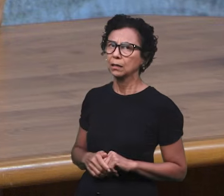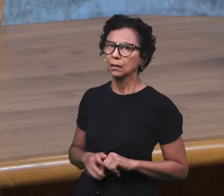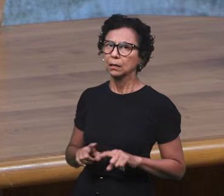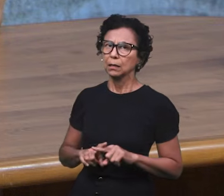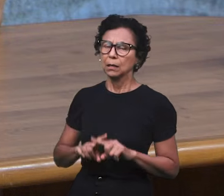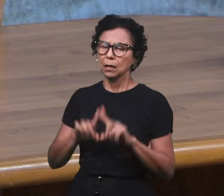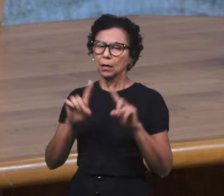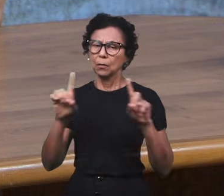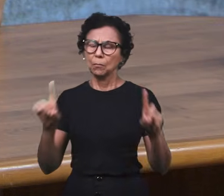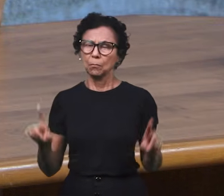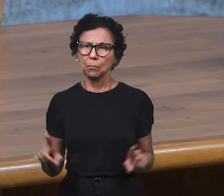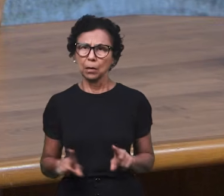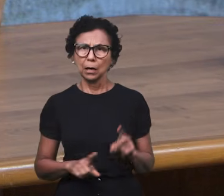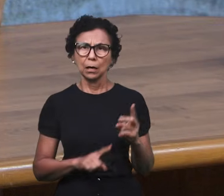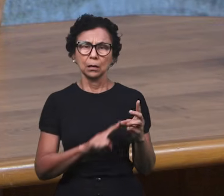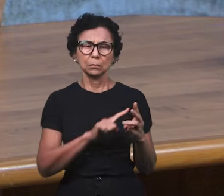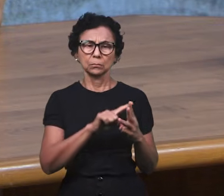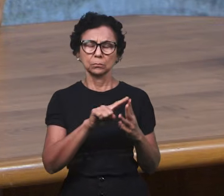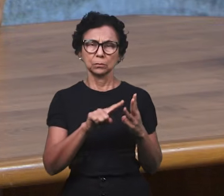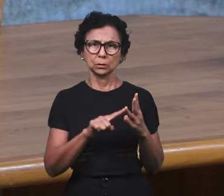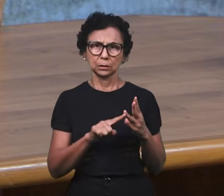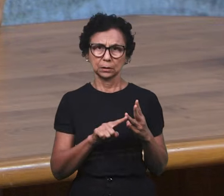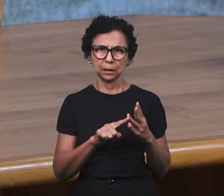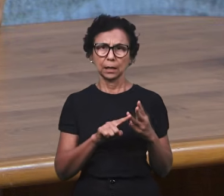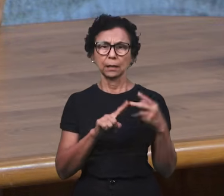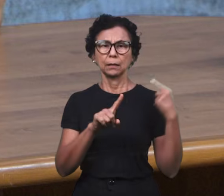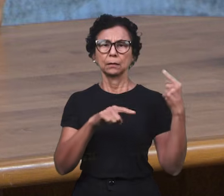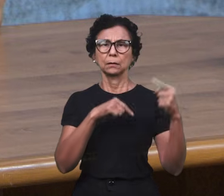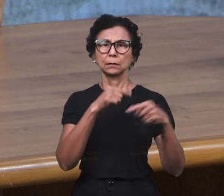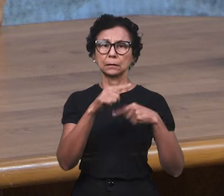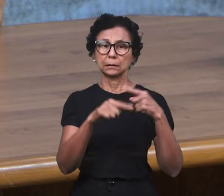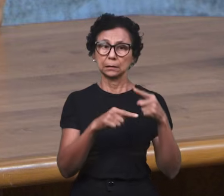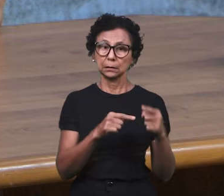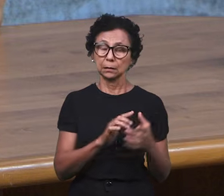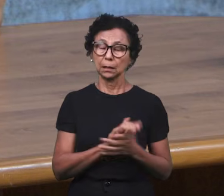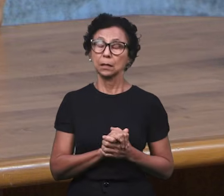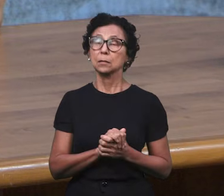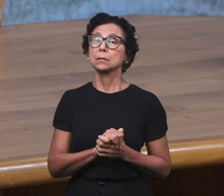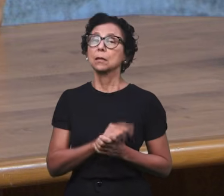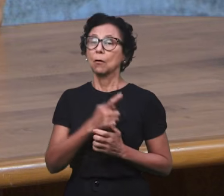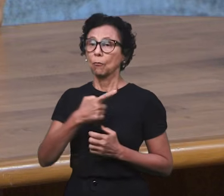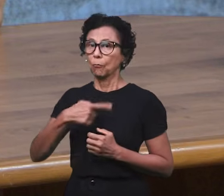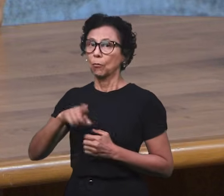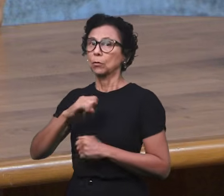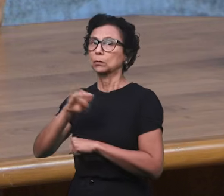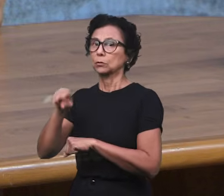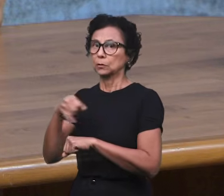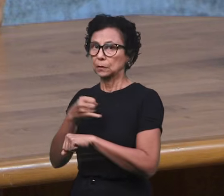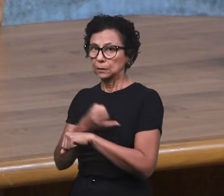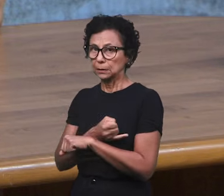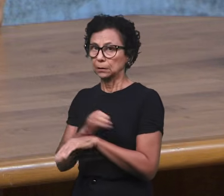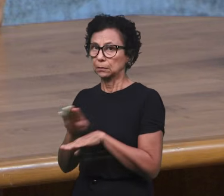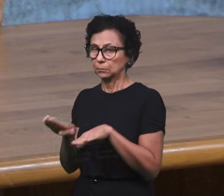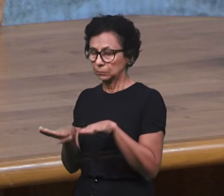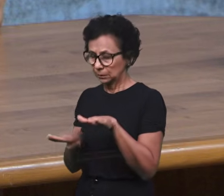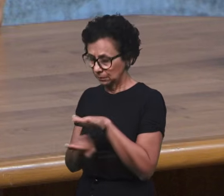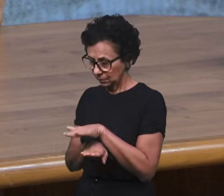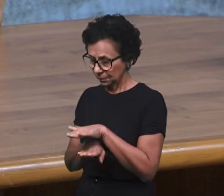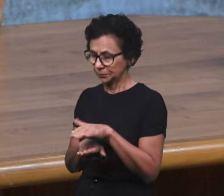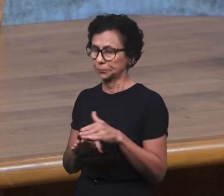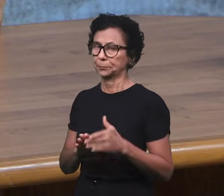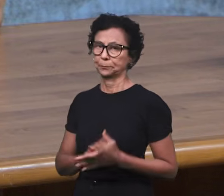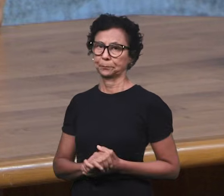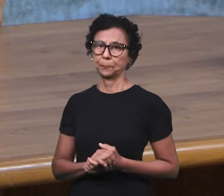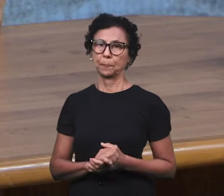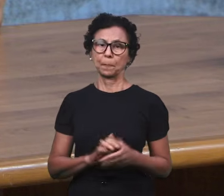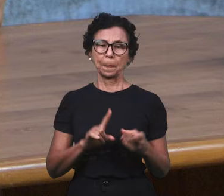de Manassés e de Zebulon se humilharam e vieram a Jerusalém. E em